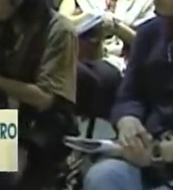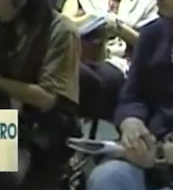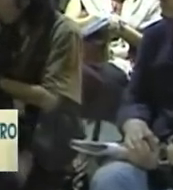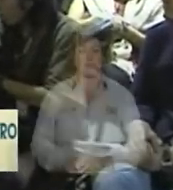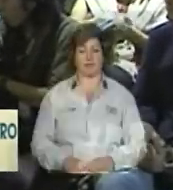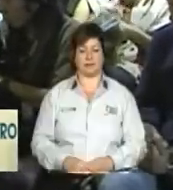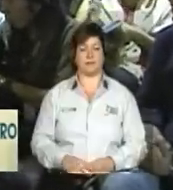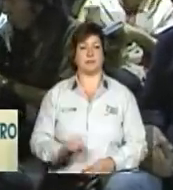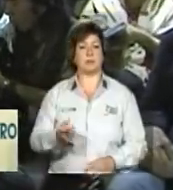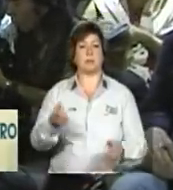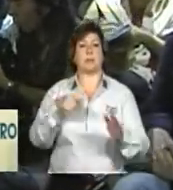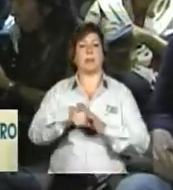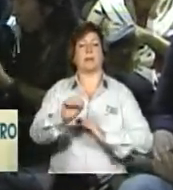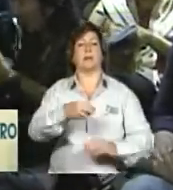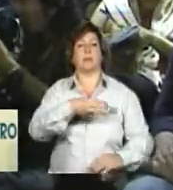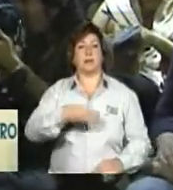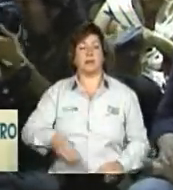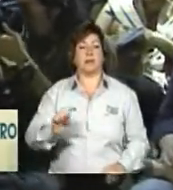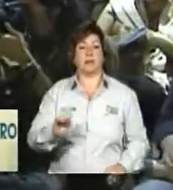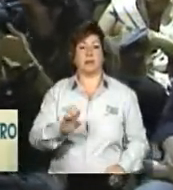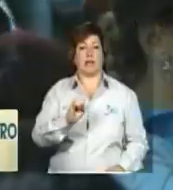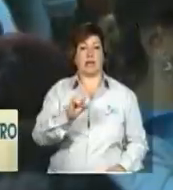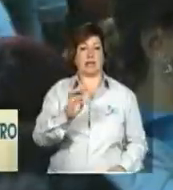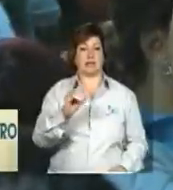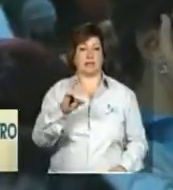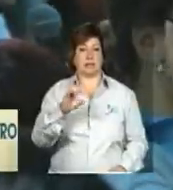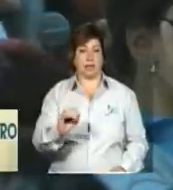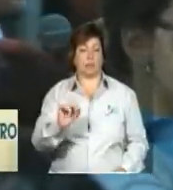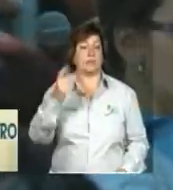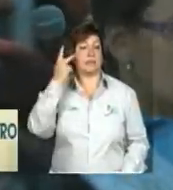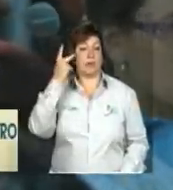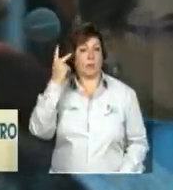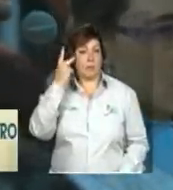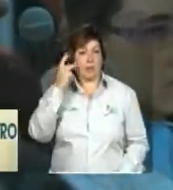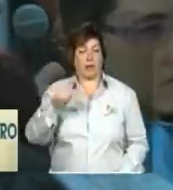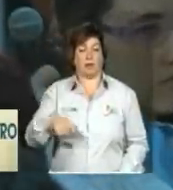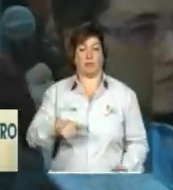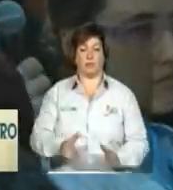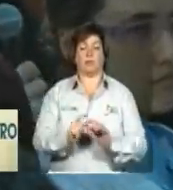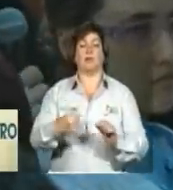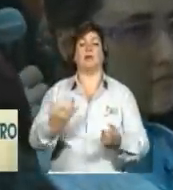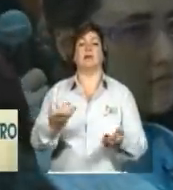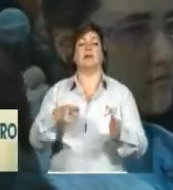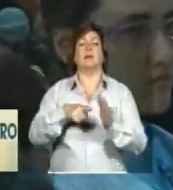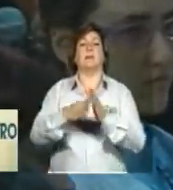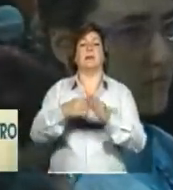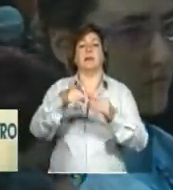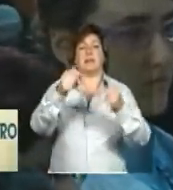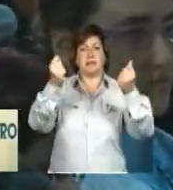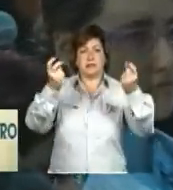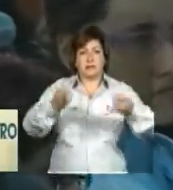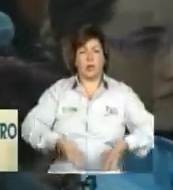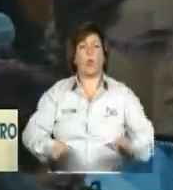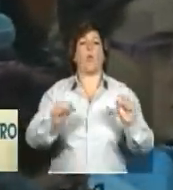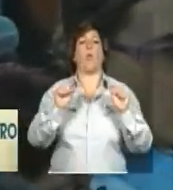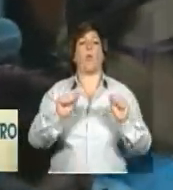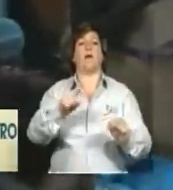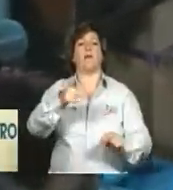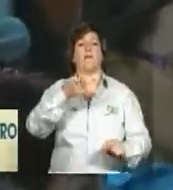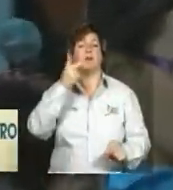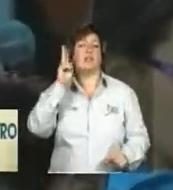Ministro, boa tarde. Ayrton Escobar, do Jornal Estado de São Paulo. Se o senhor poderia explicitar um pouco mais o que o senhor chama de um